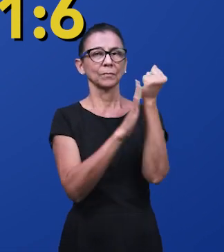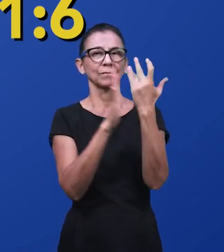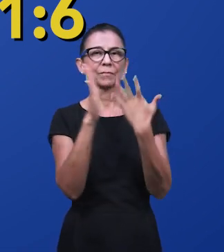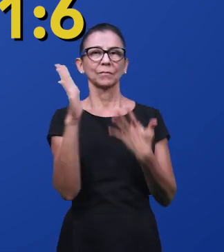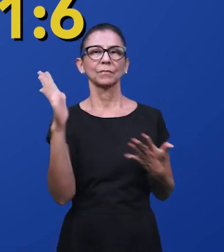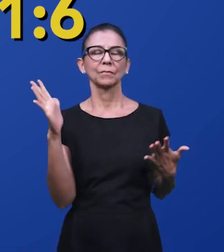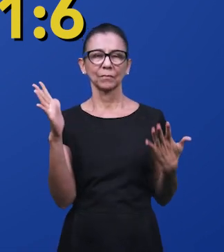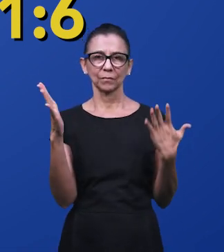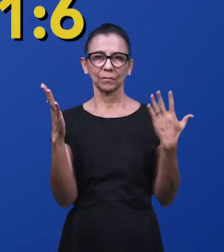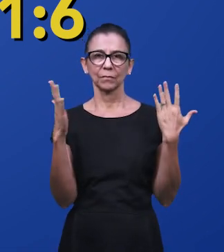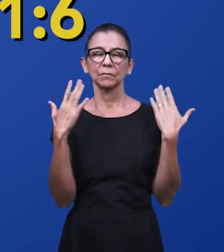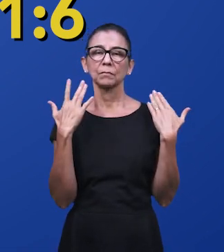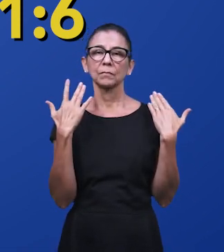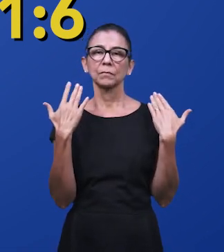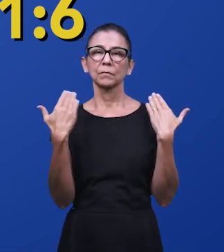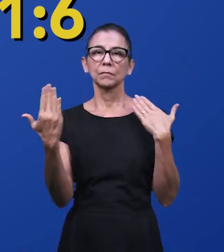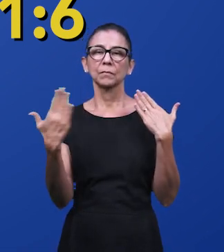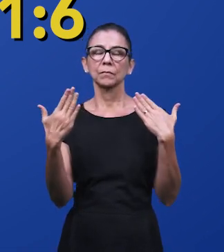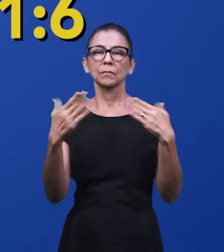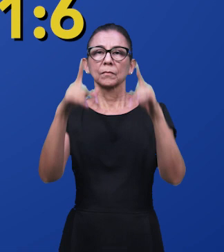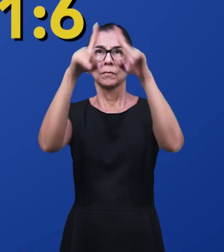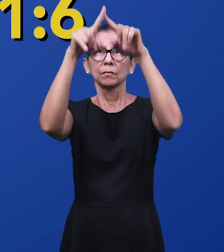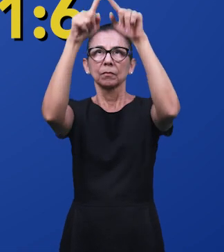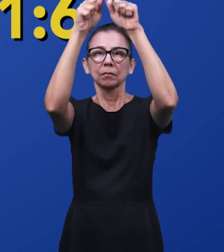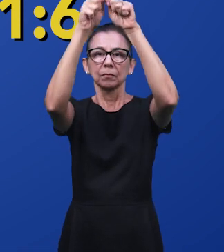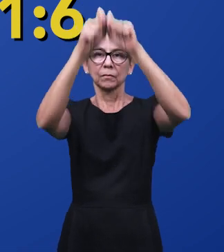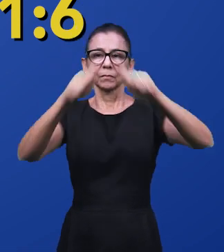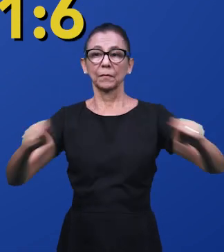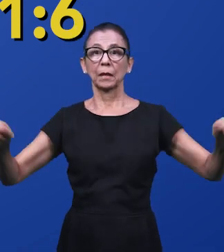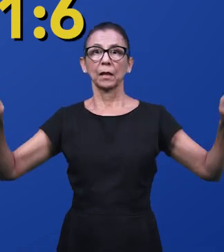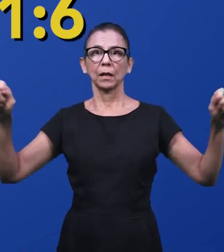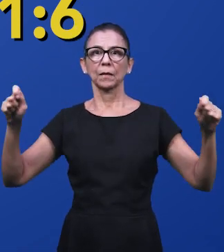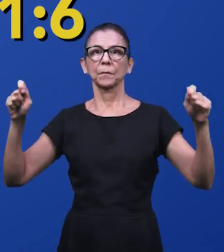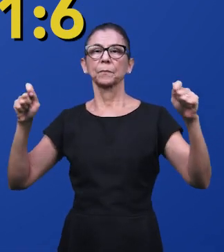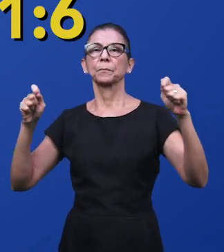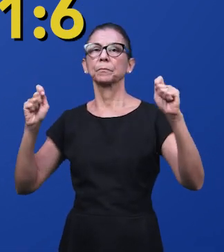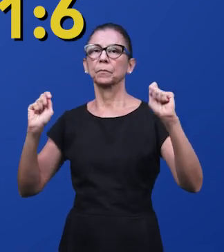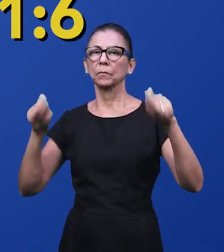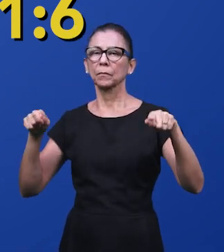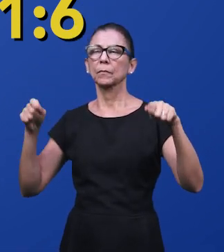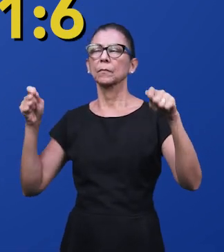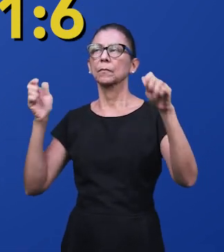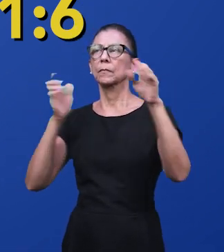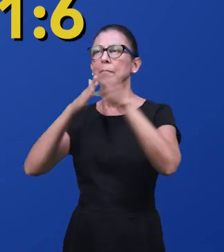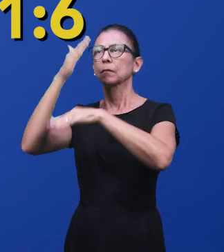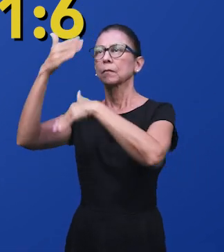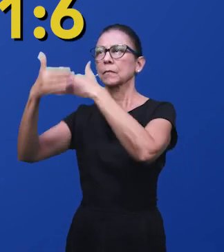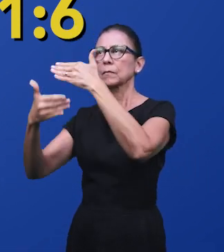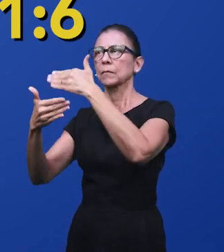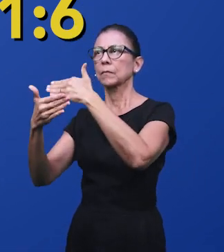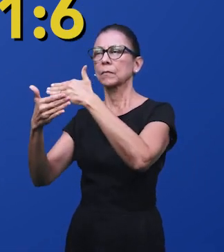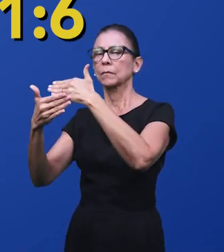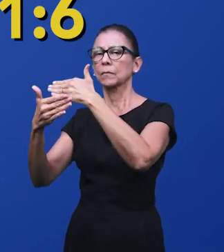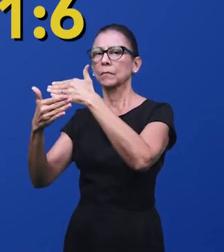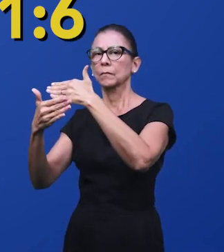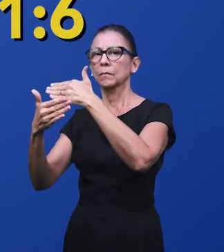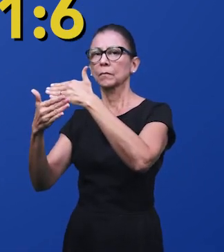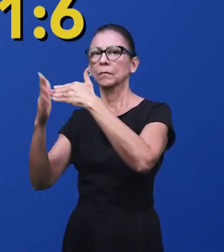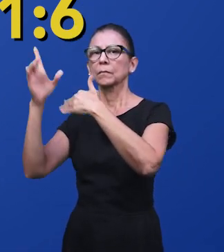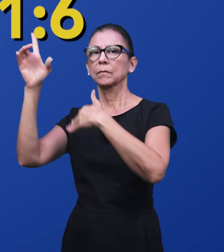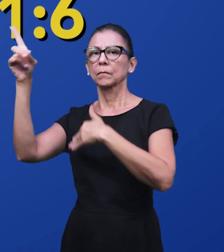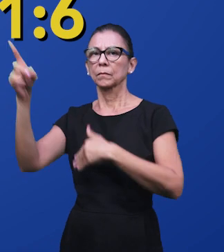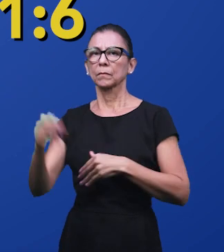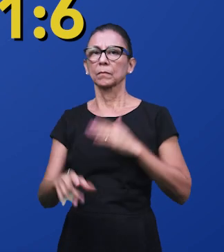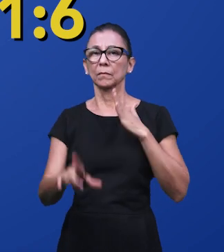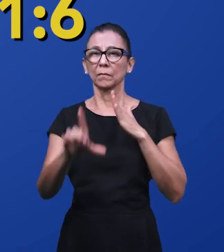assim acesso ao Santo dos Santos. Um ato que só o sumo sacerdote ele podia fazer. Mas através da